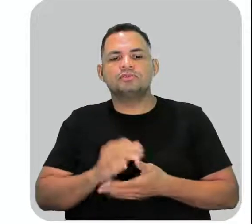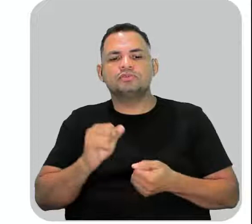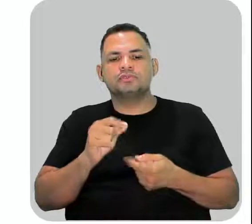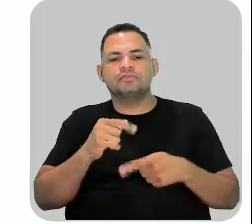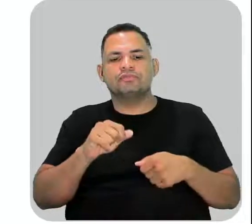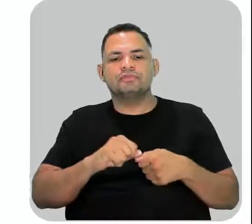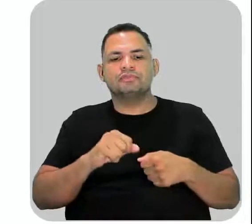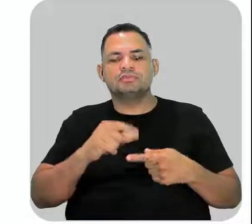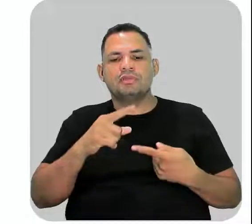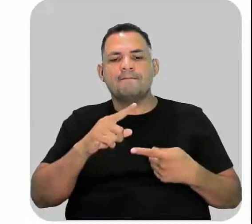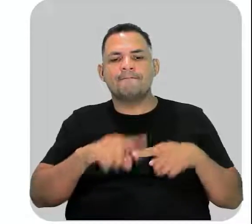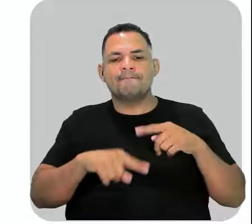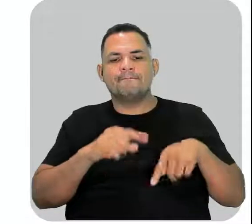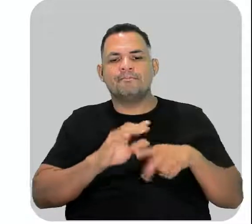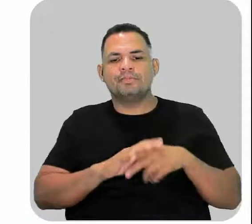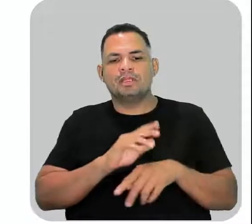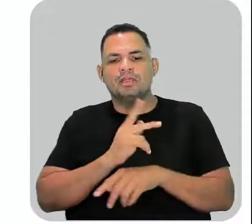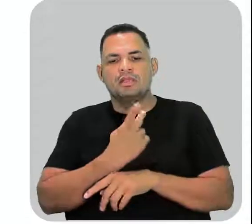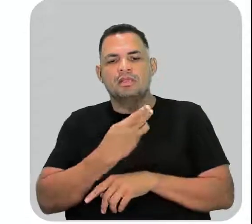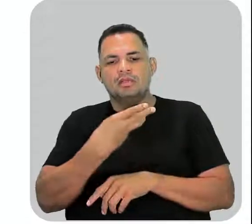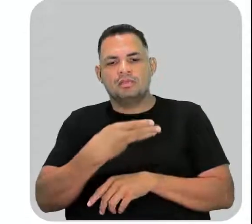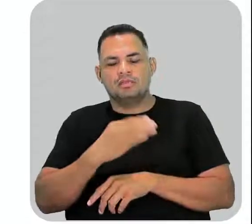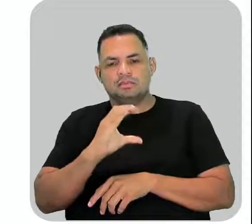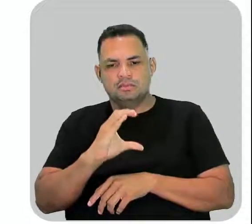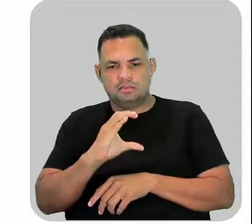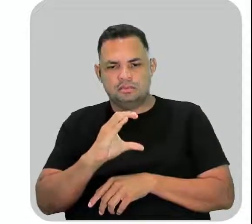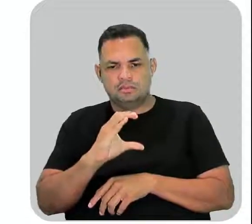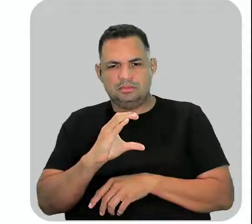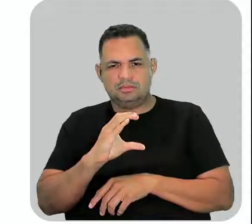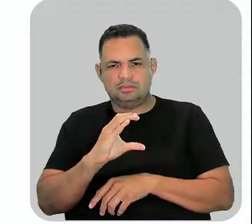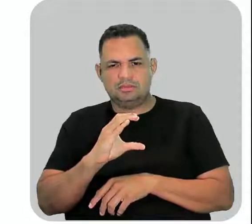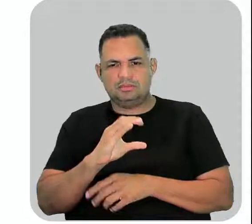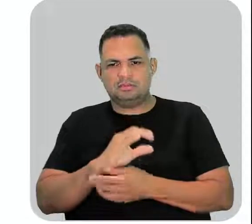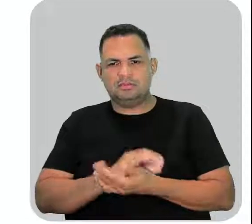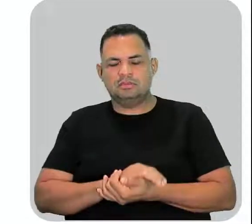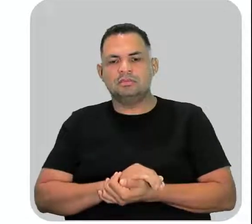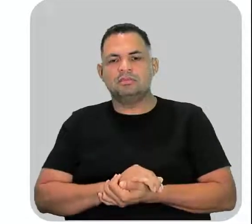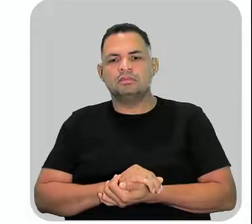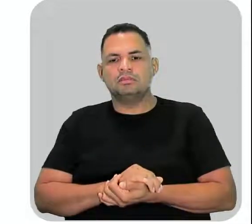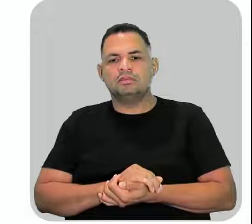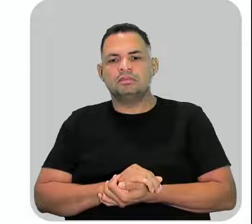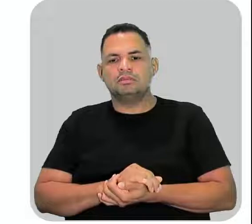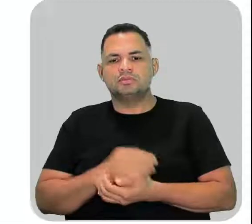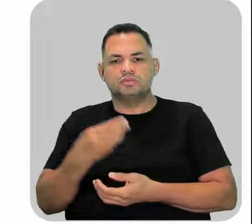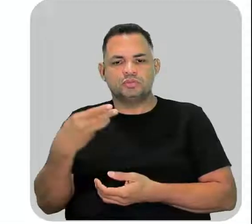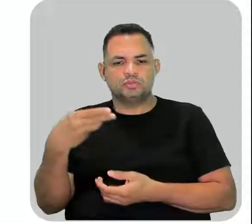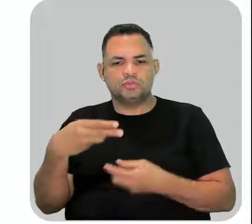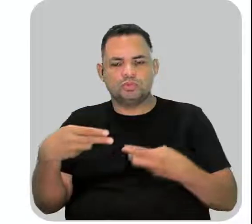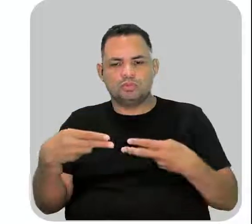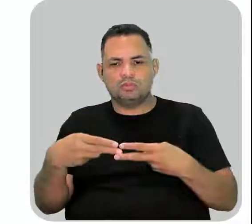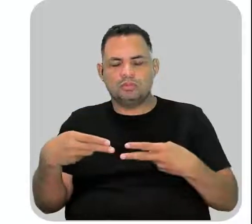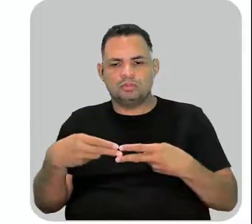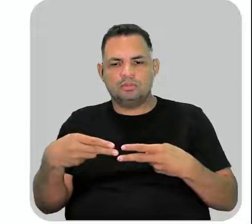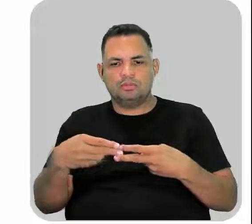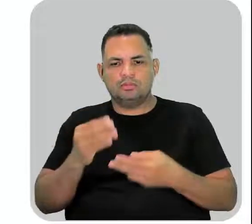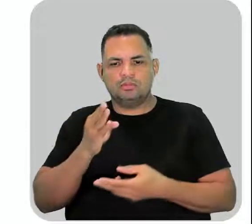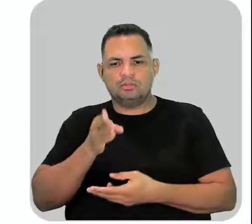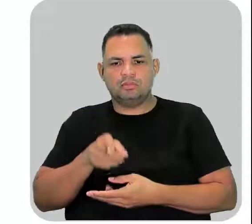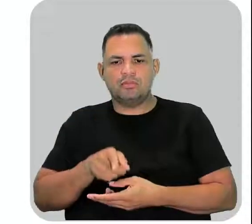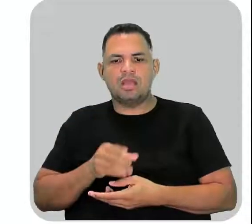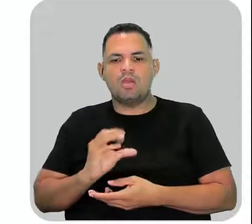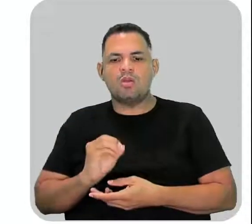Fica H3, C, aí vai vir aqui, ó, dupla, e aqui